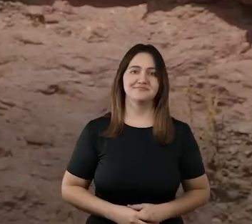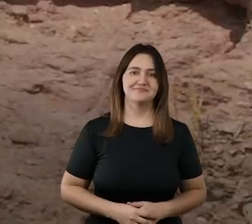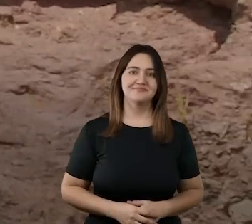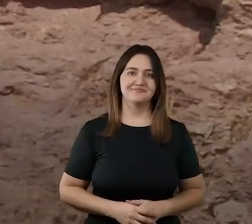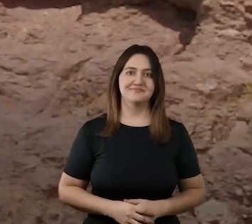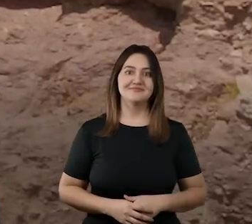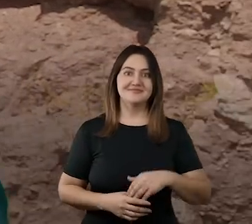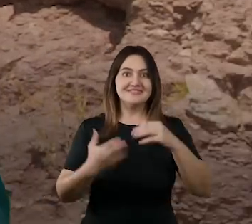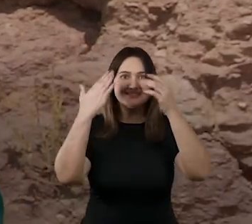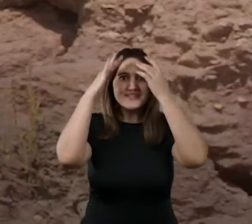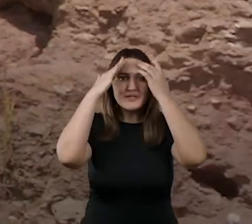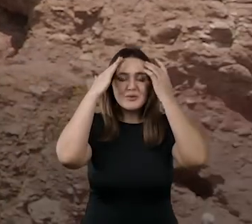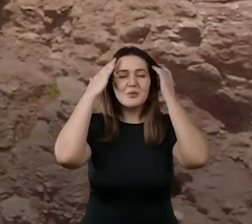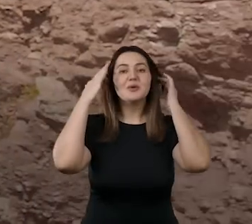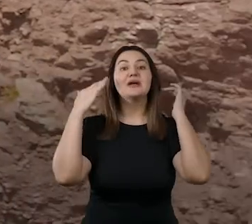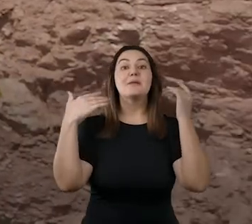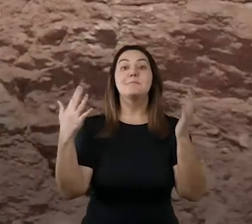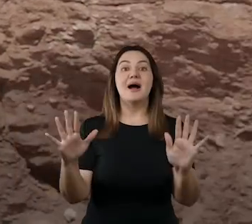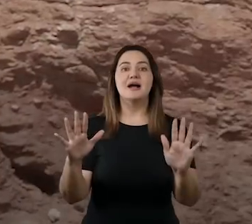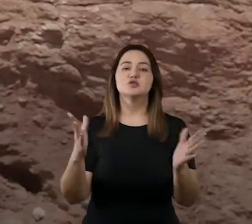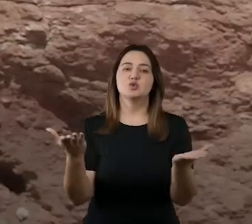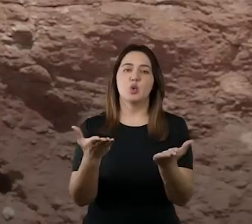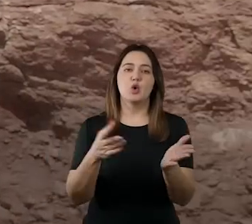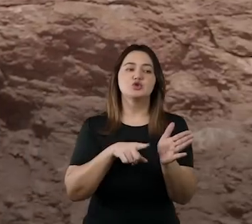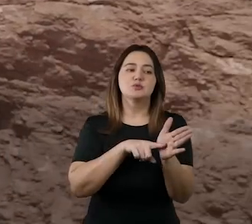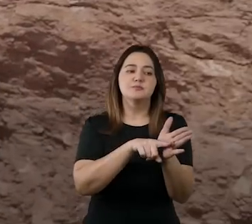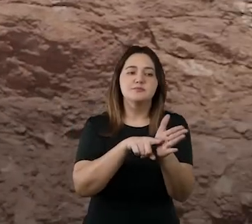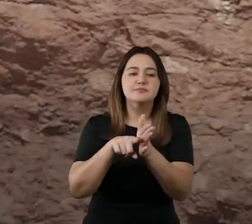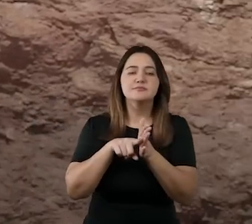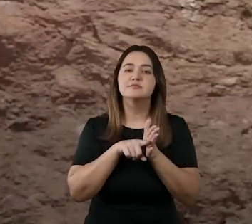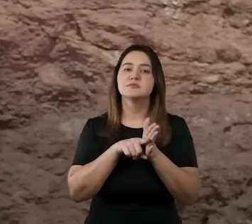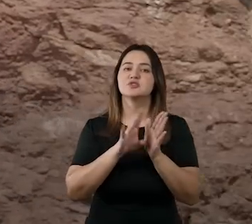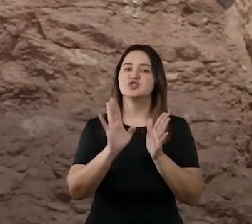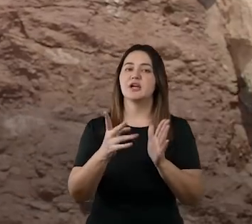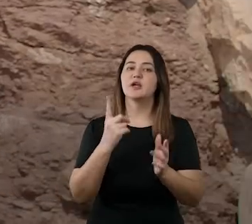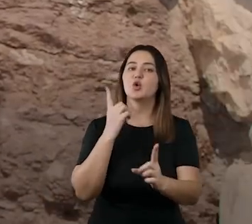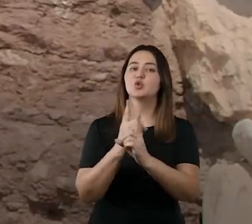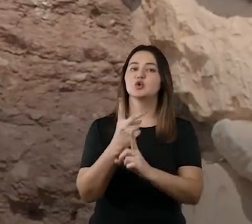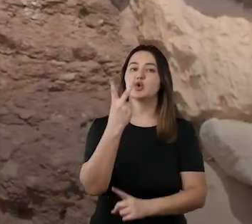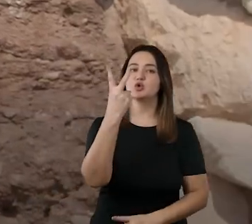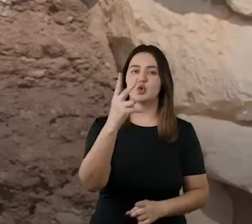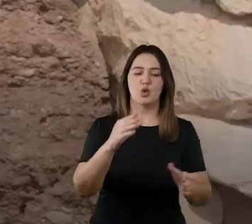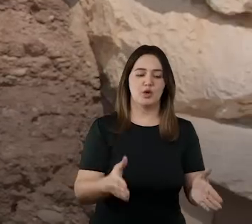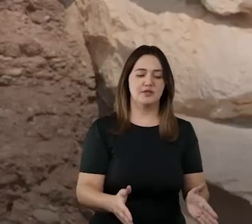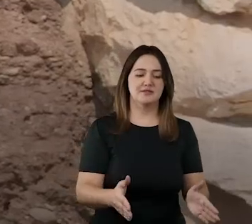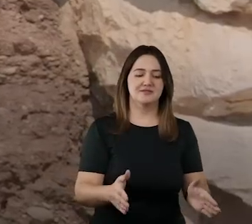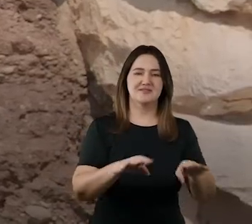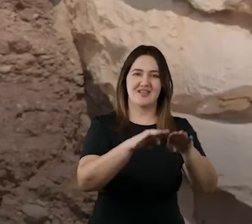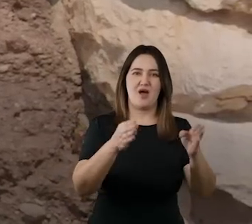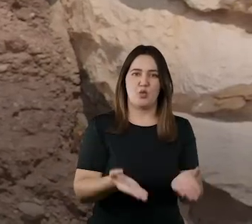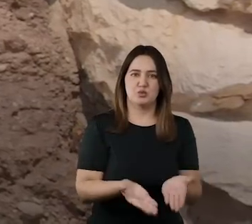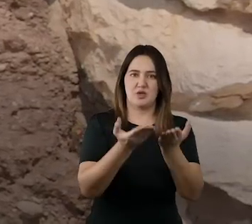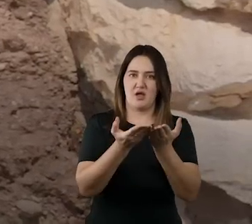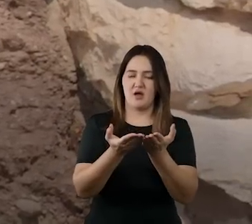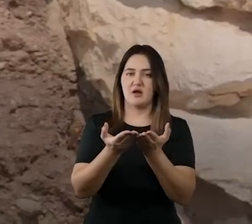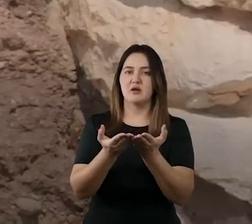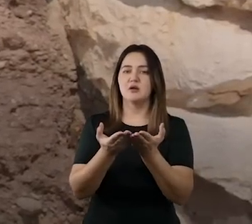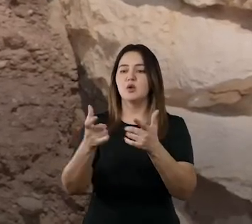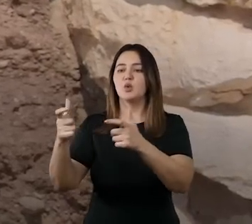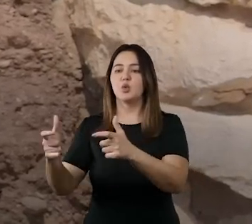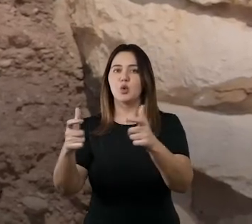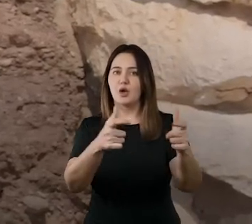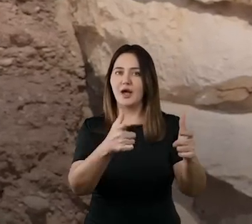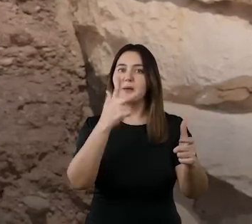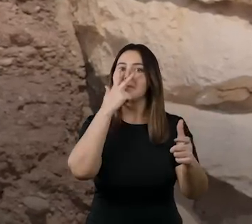de encontrar esse altar original de Epimênides, mas já encontramos 2 altares, um em Pérgamo, outro em Roma, que